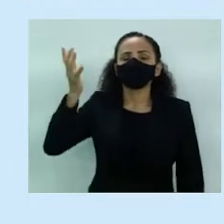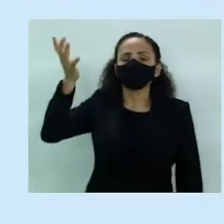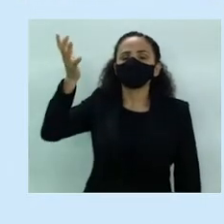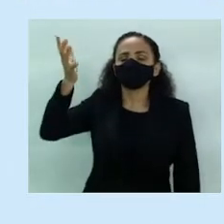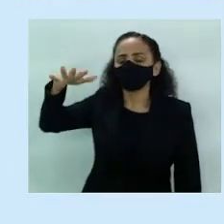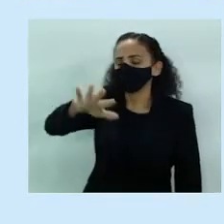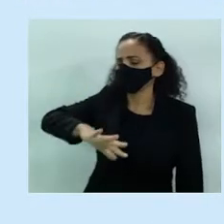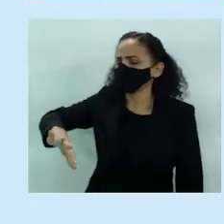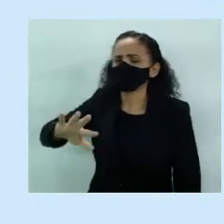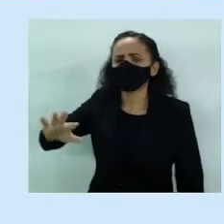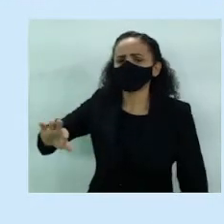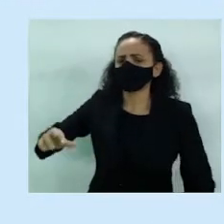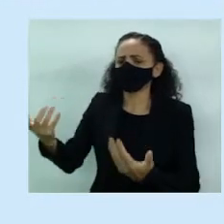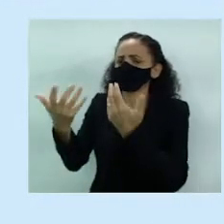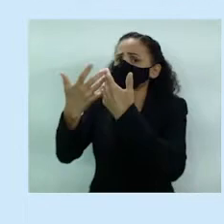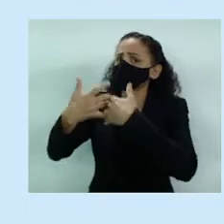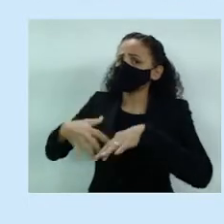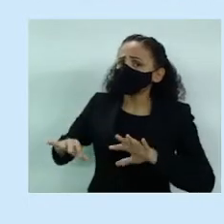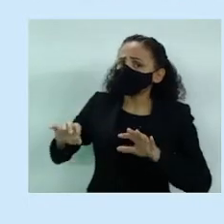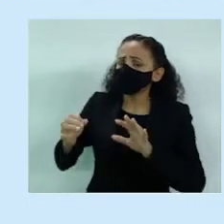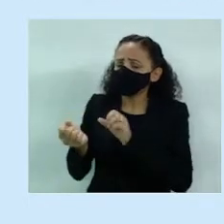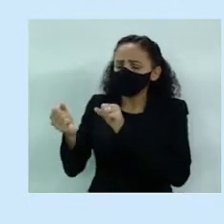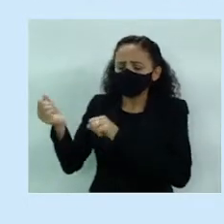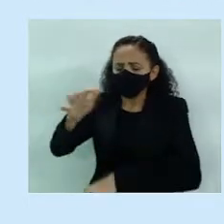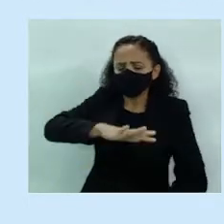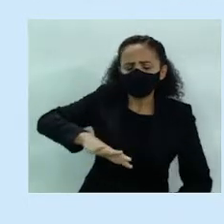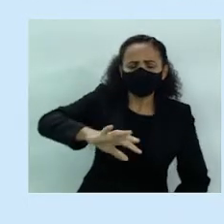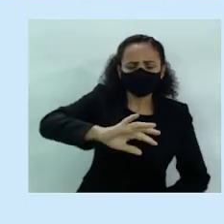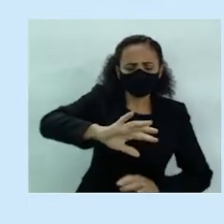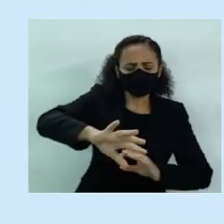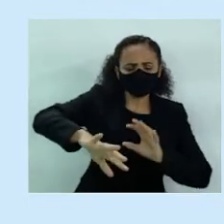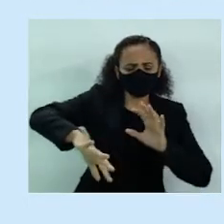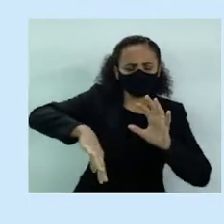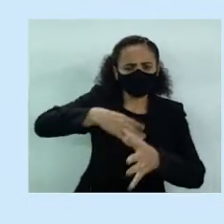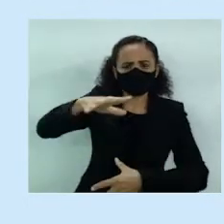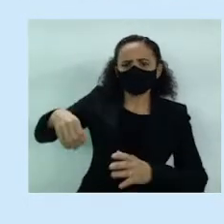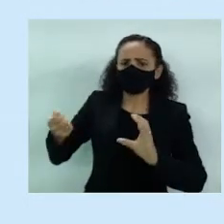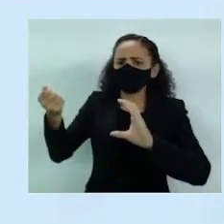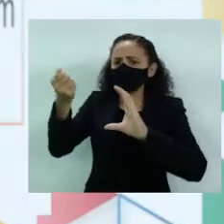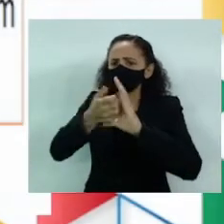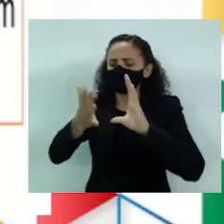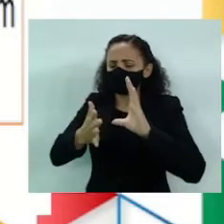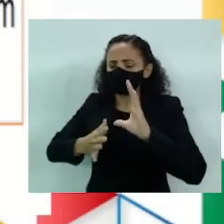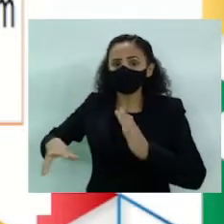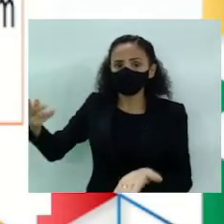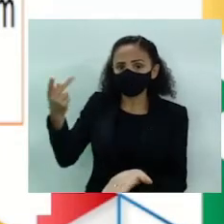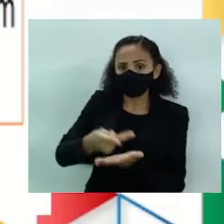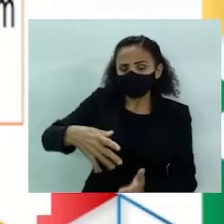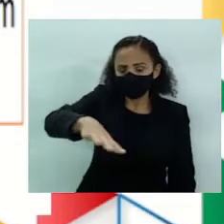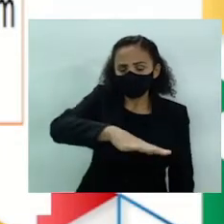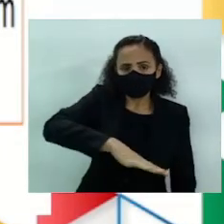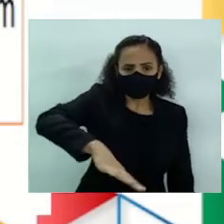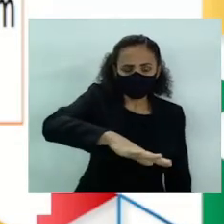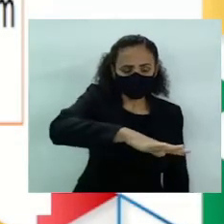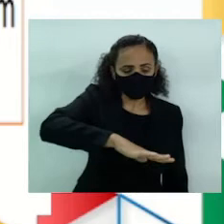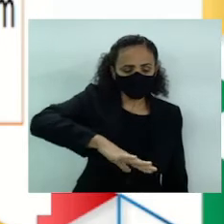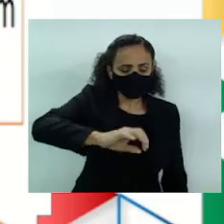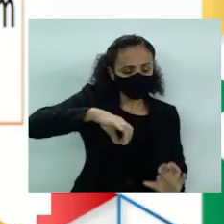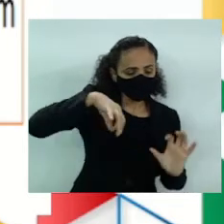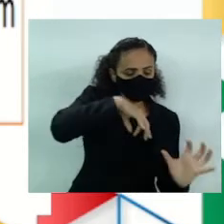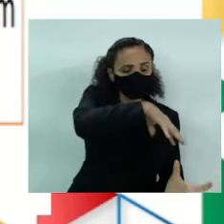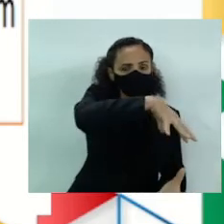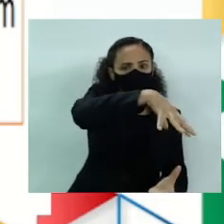intervenção humana. Os desastres naturais representam um conjunto de fenômenos que fazem parte da geodinâmica